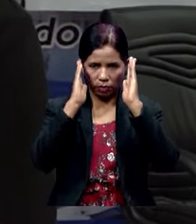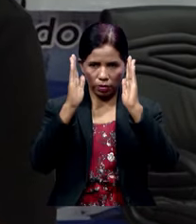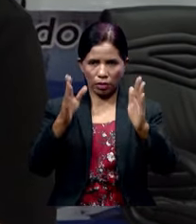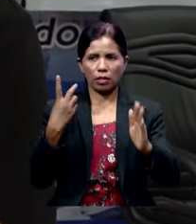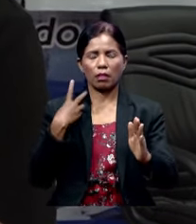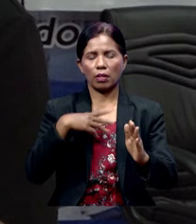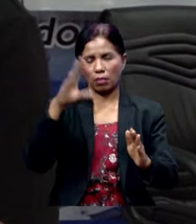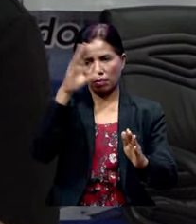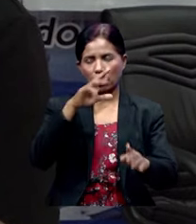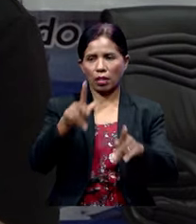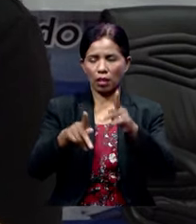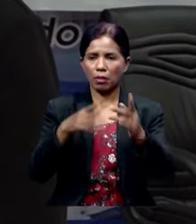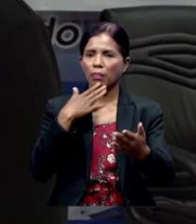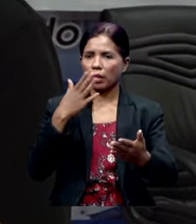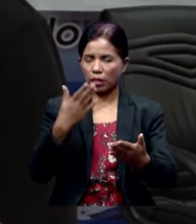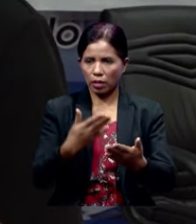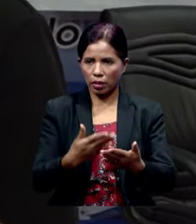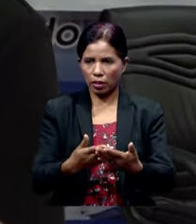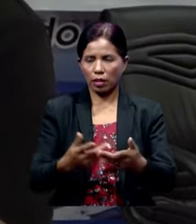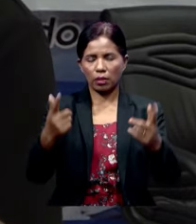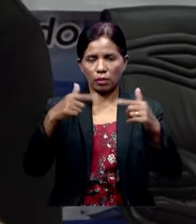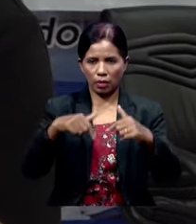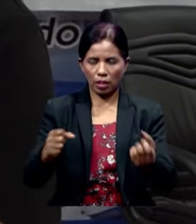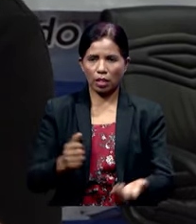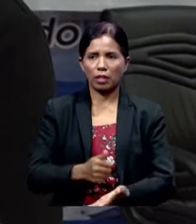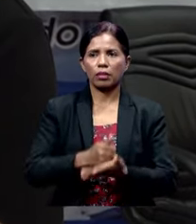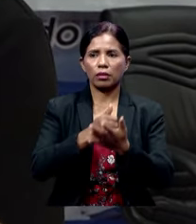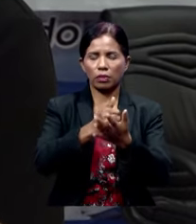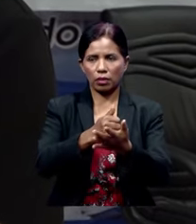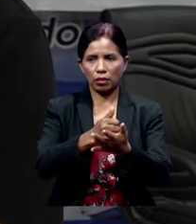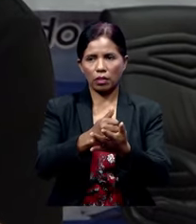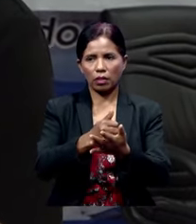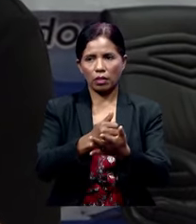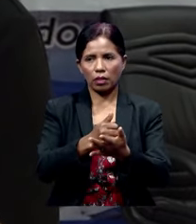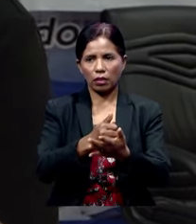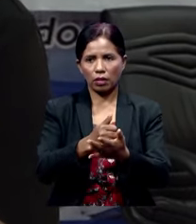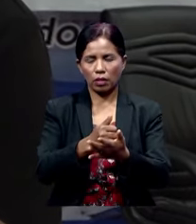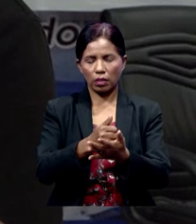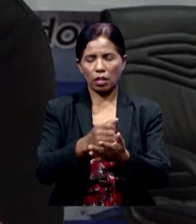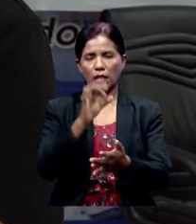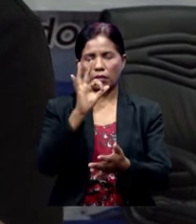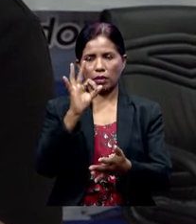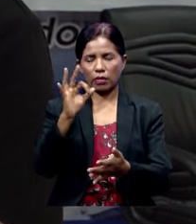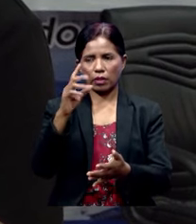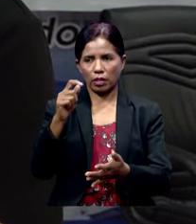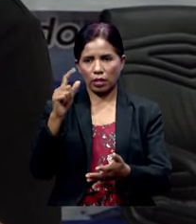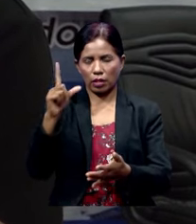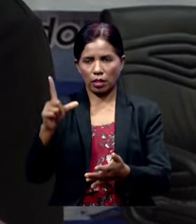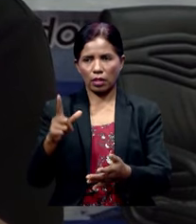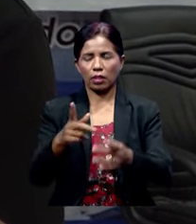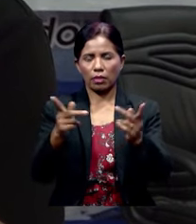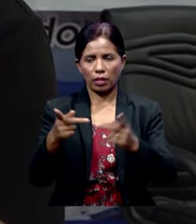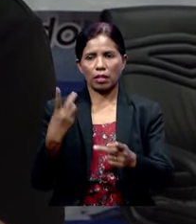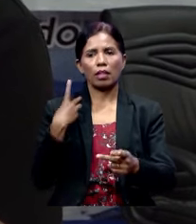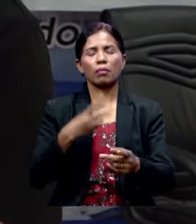hakarak buka ema nebe qualificado hodi mai apoio tang iha Valentil FDTL. Iha area sida nebe ami